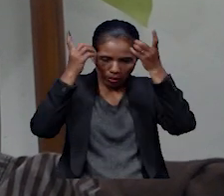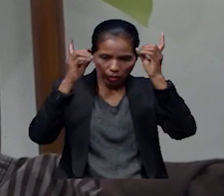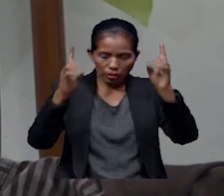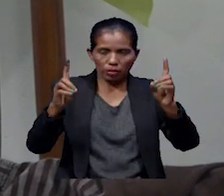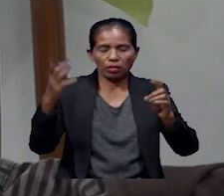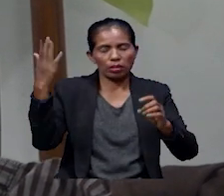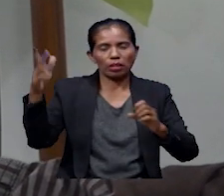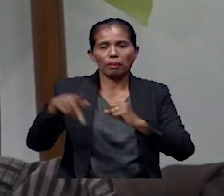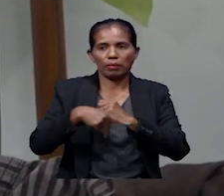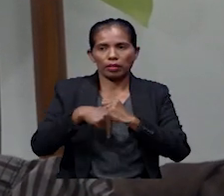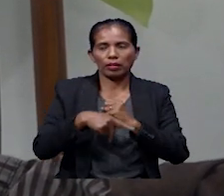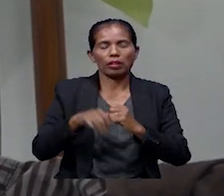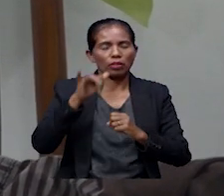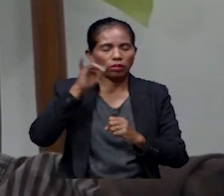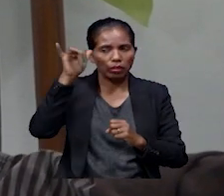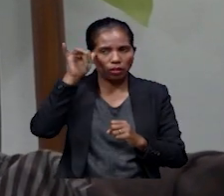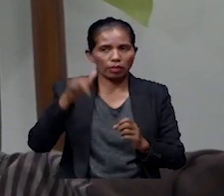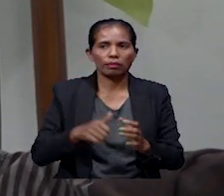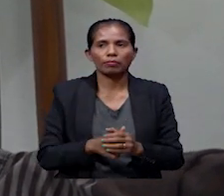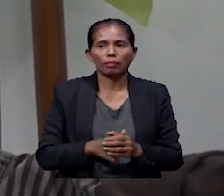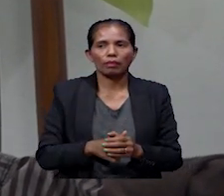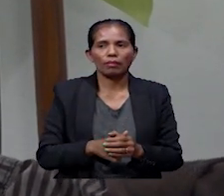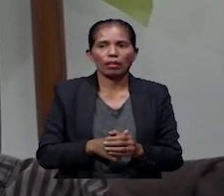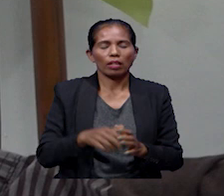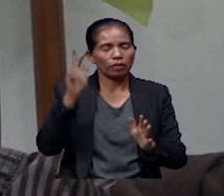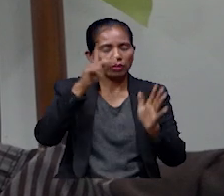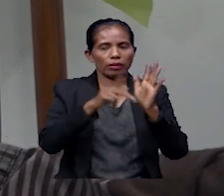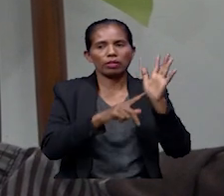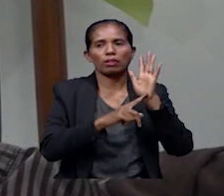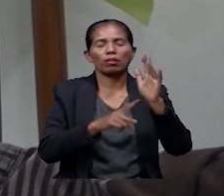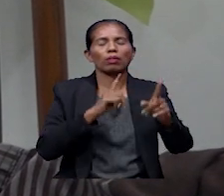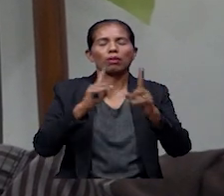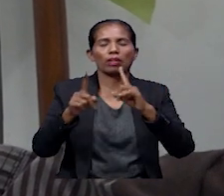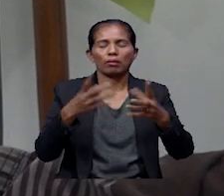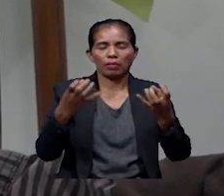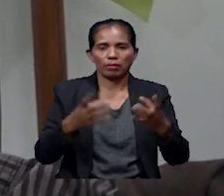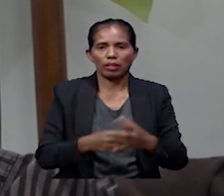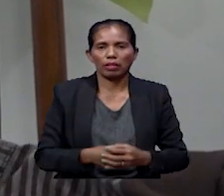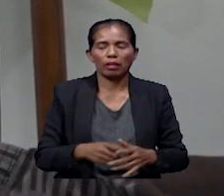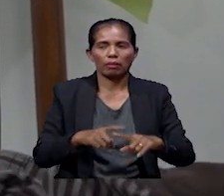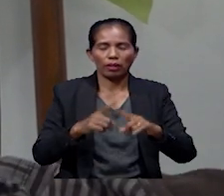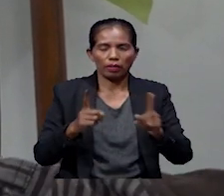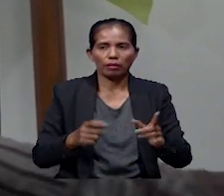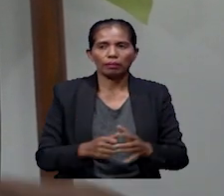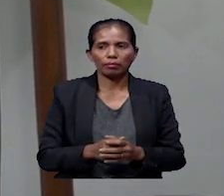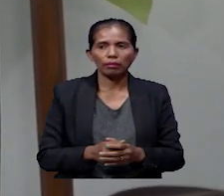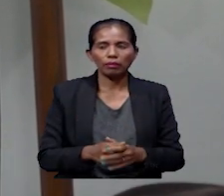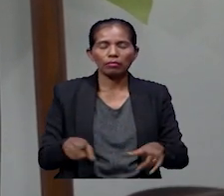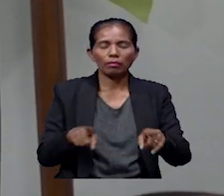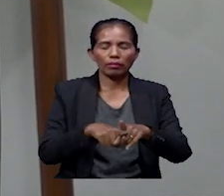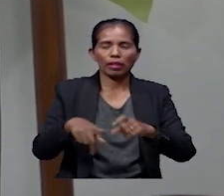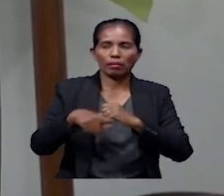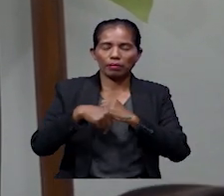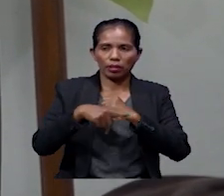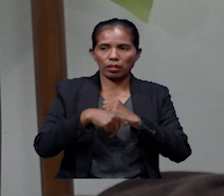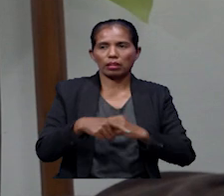partido portanto eu sei que né imagem que circula tem ona ou comentários para barak mas bem posição nessa partido nem